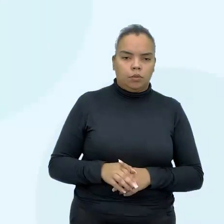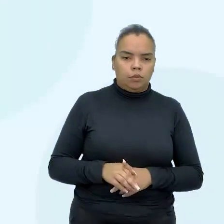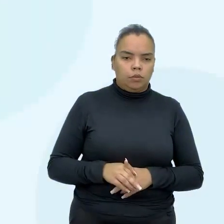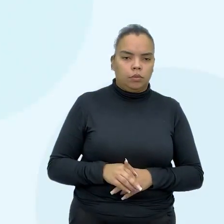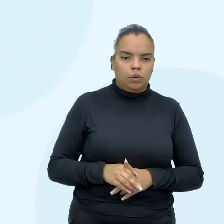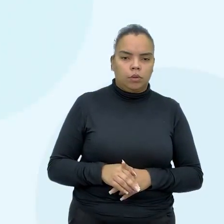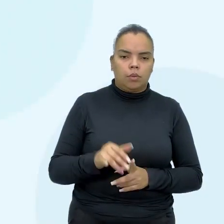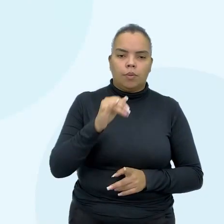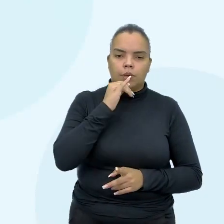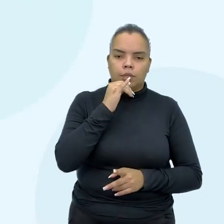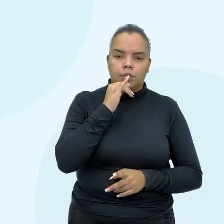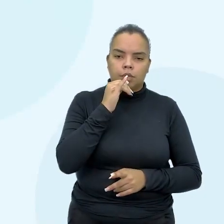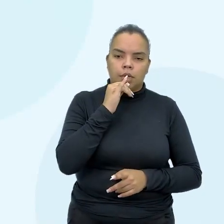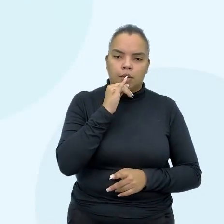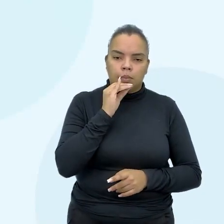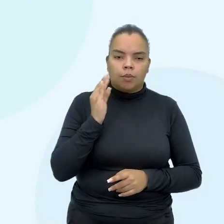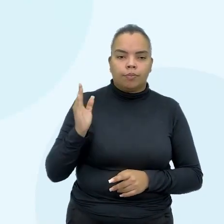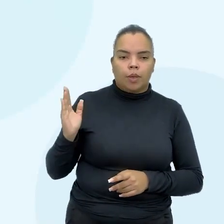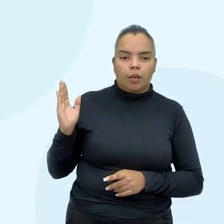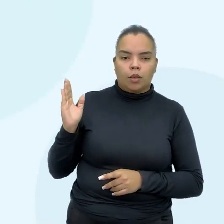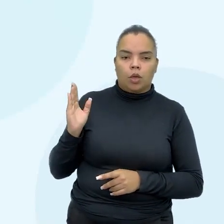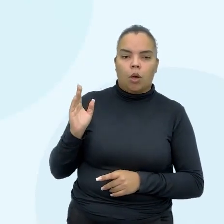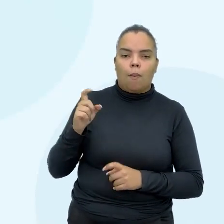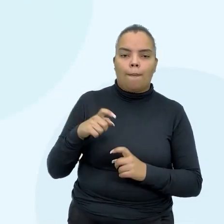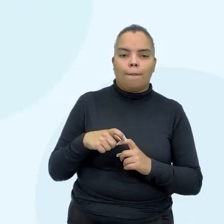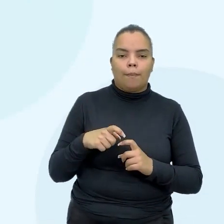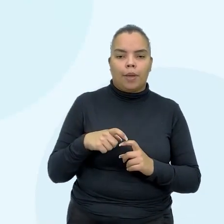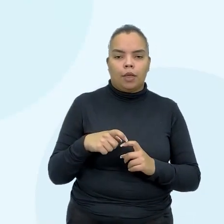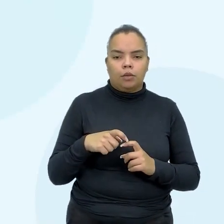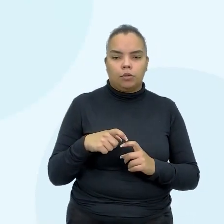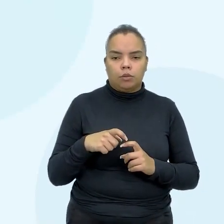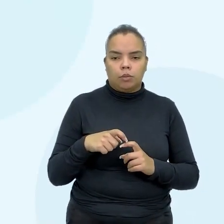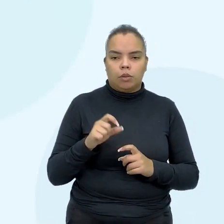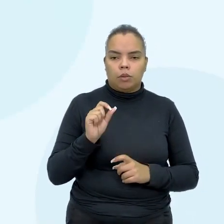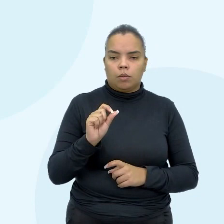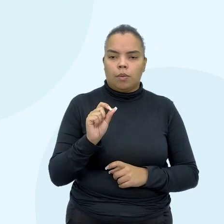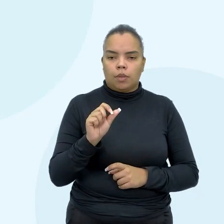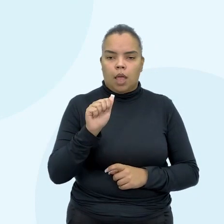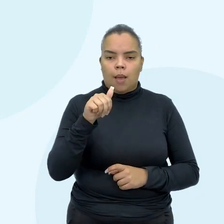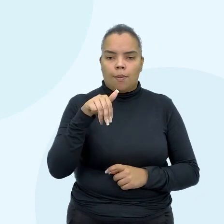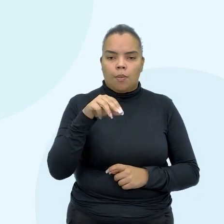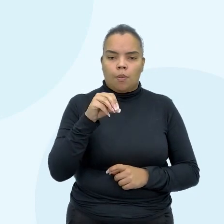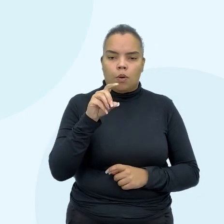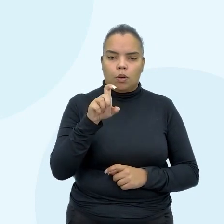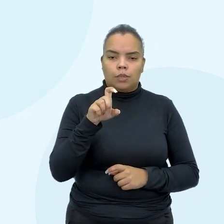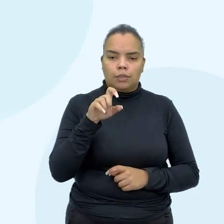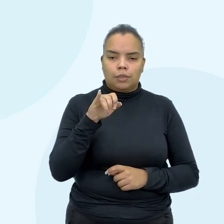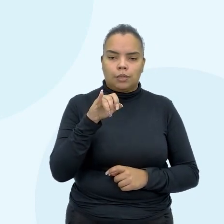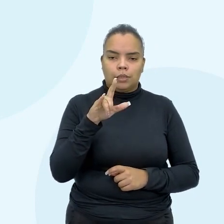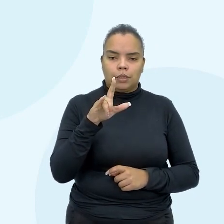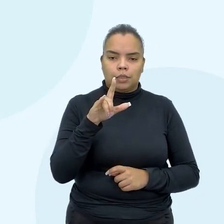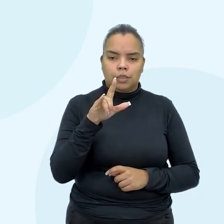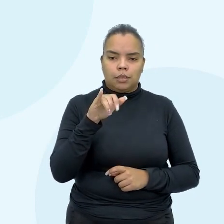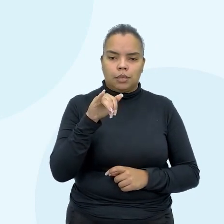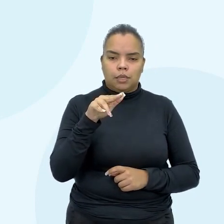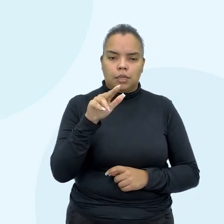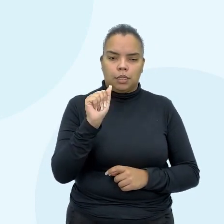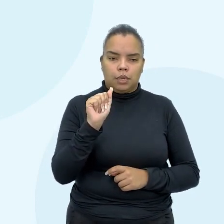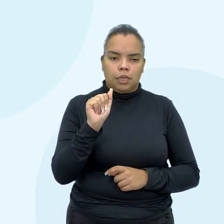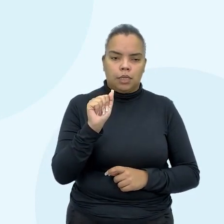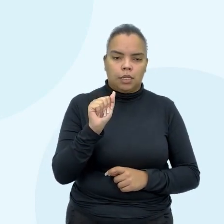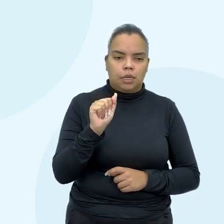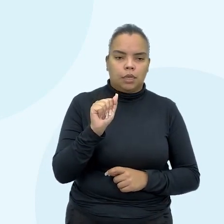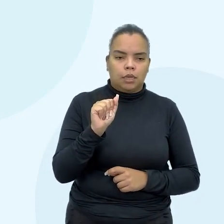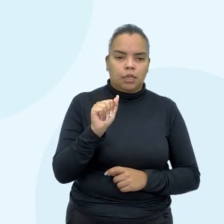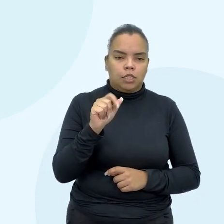podemos trabalhar quantas meia-vida teve o fármaco, né, neste período, e depois solicitar a construção de um gráfico, né,